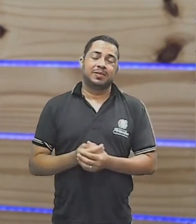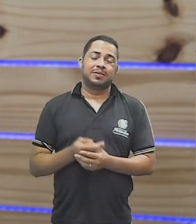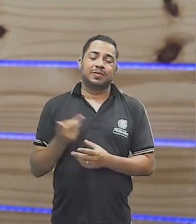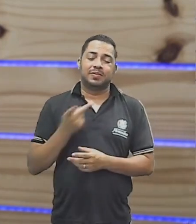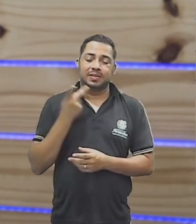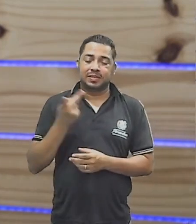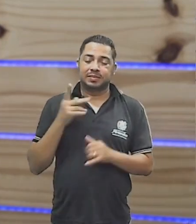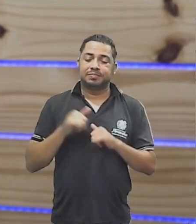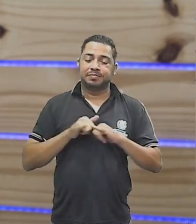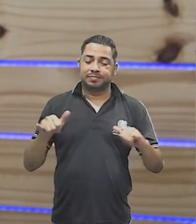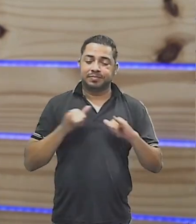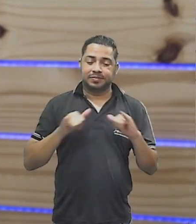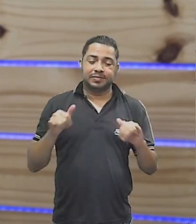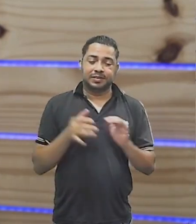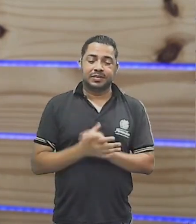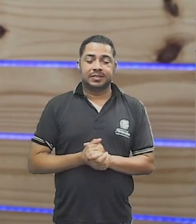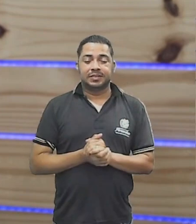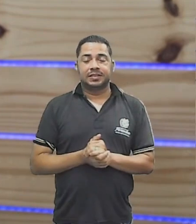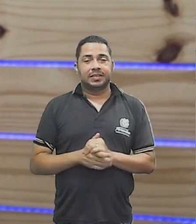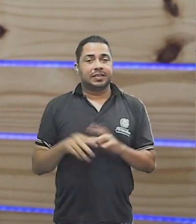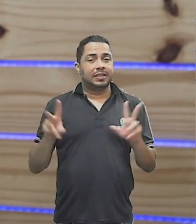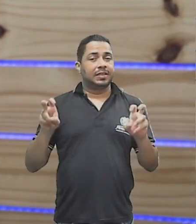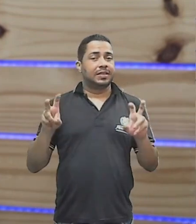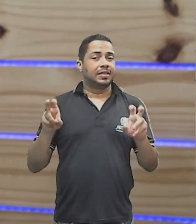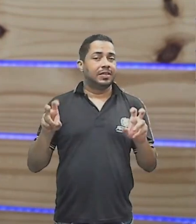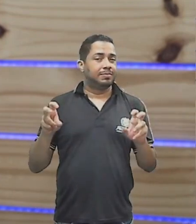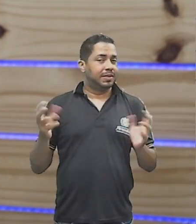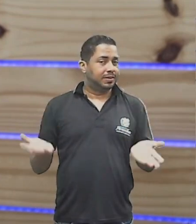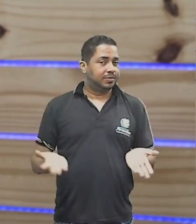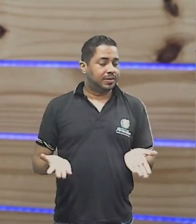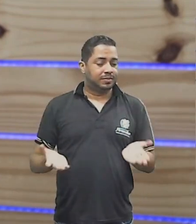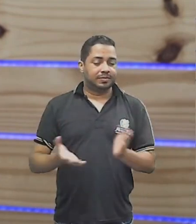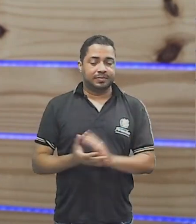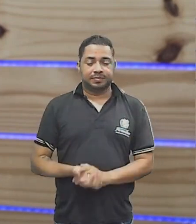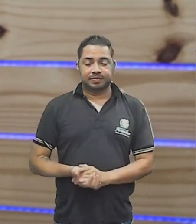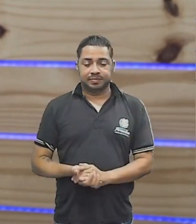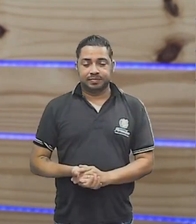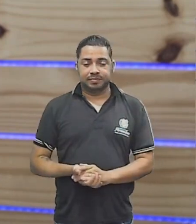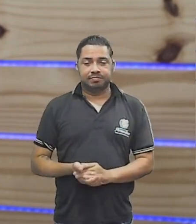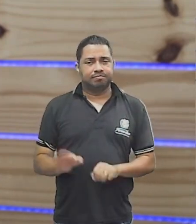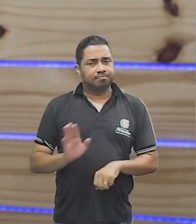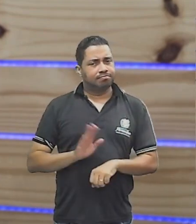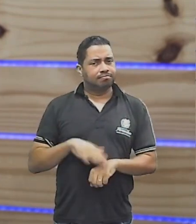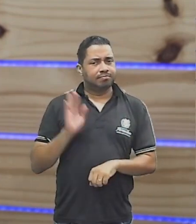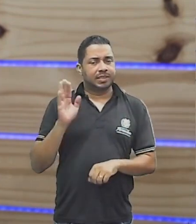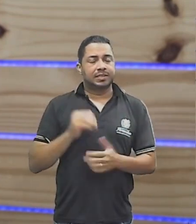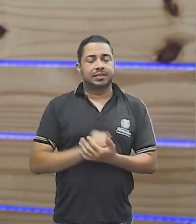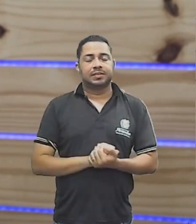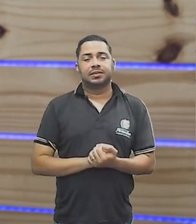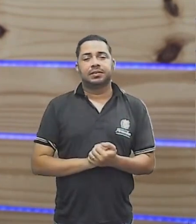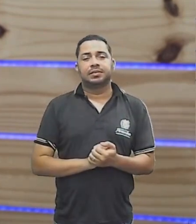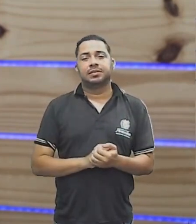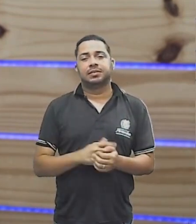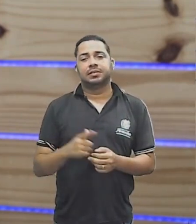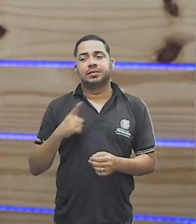sobre marketing, né? Esse tema totalmente atual, cada vez mais traz mais relevância, né,